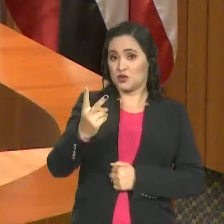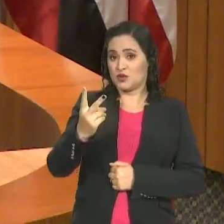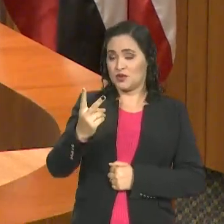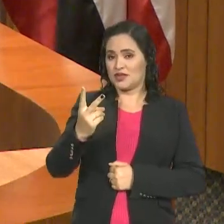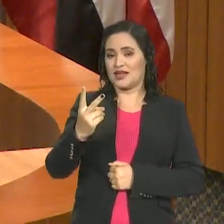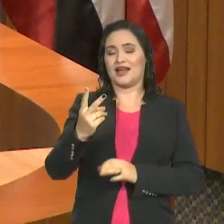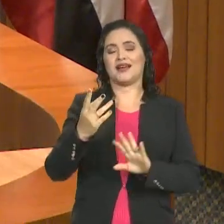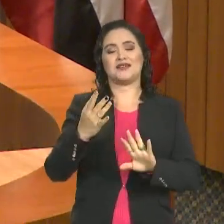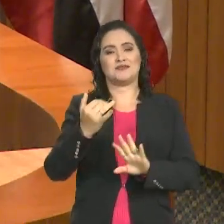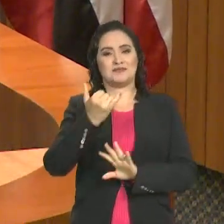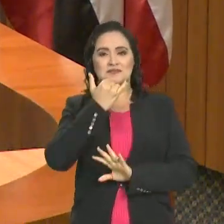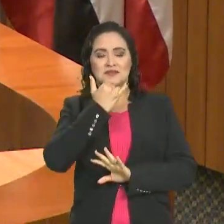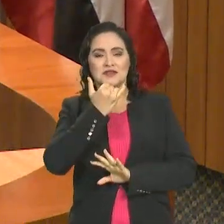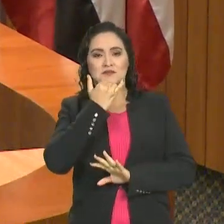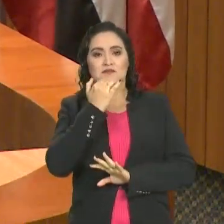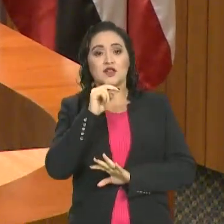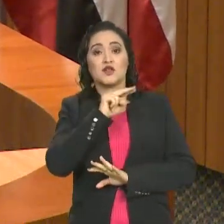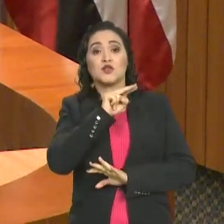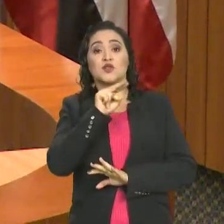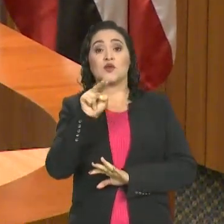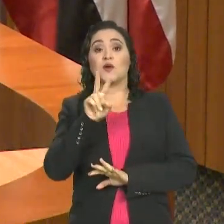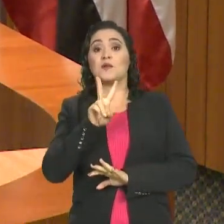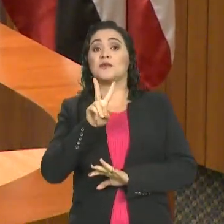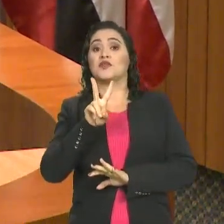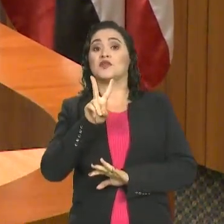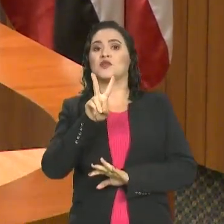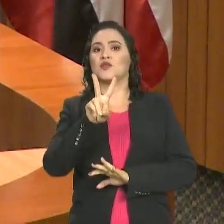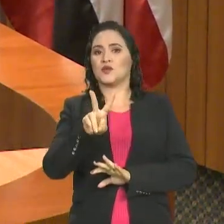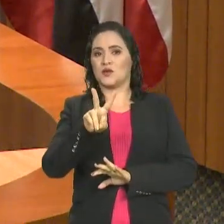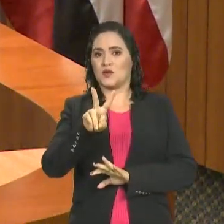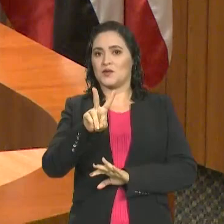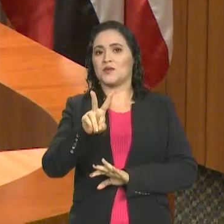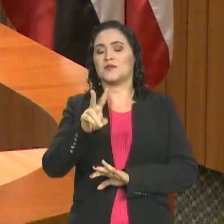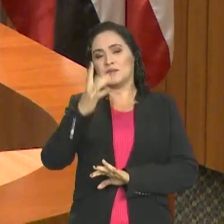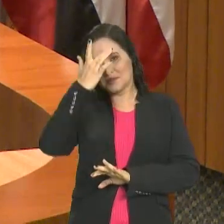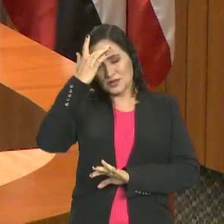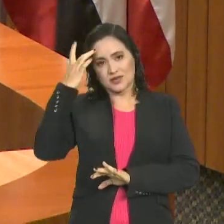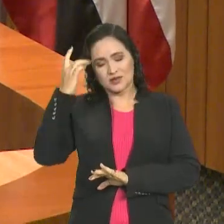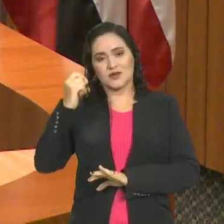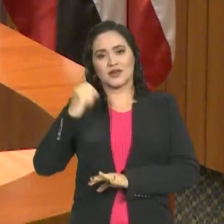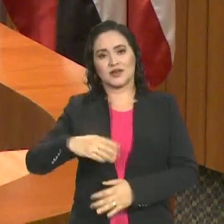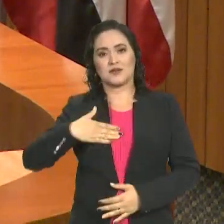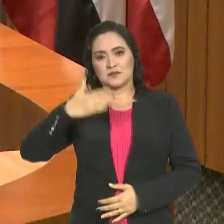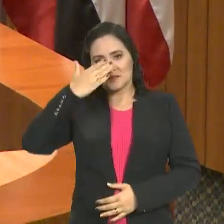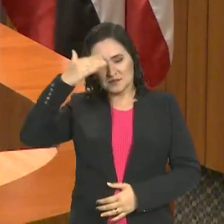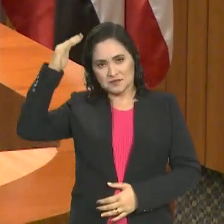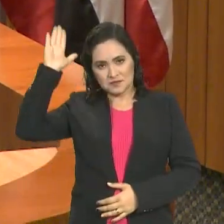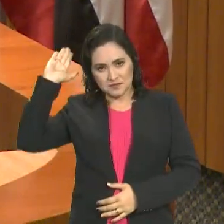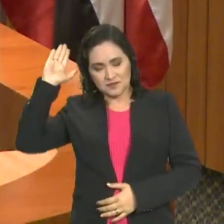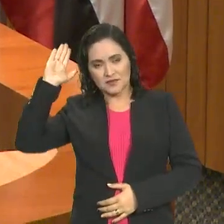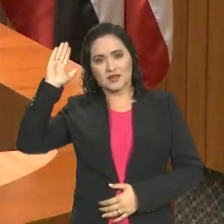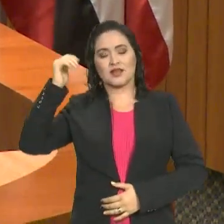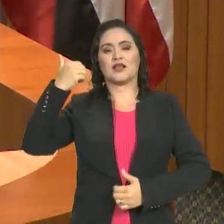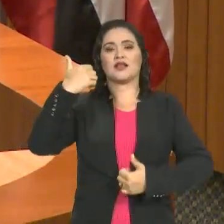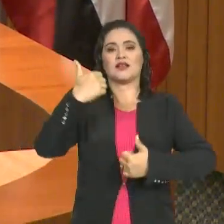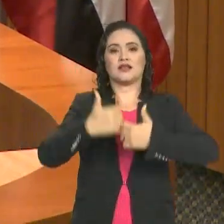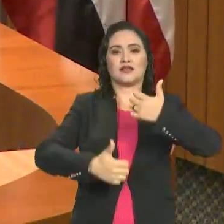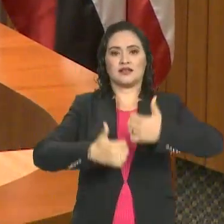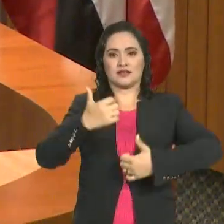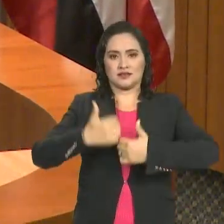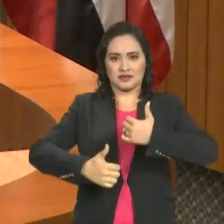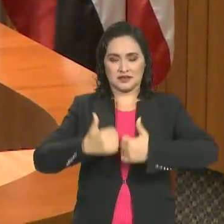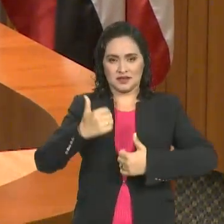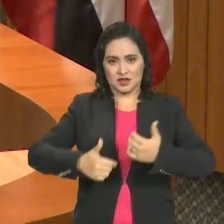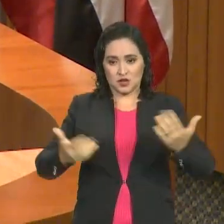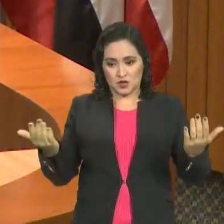Argentina, doutora Cleide, agora nesse início de jogo. Shukran é obrigado em árabe, então Shukran